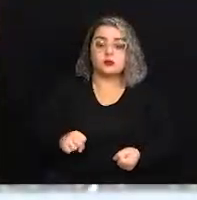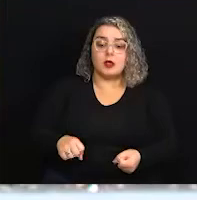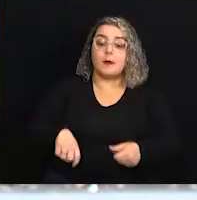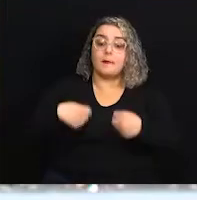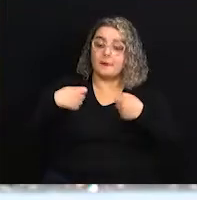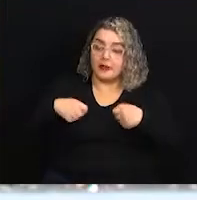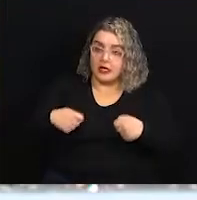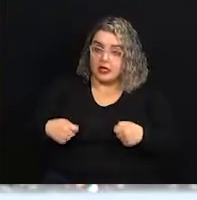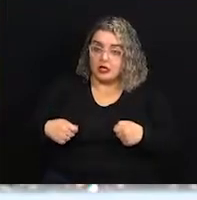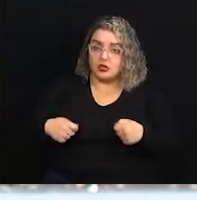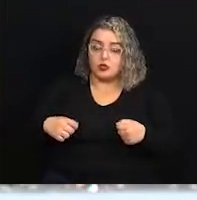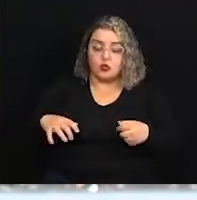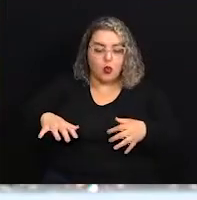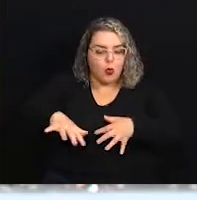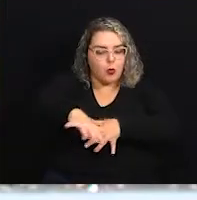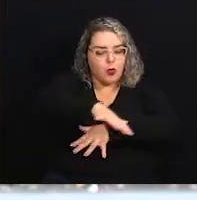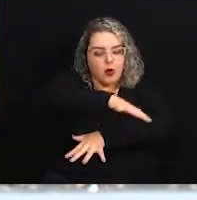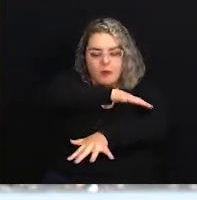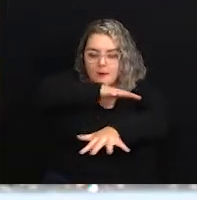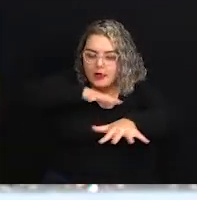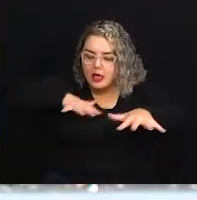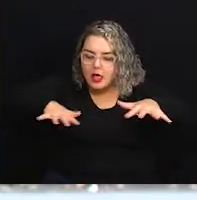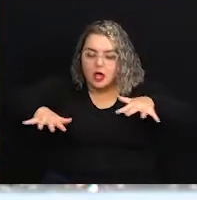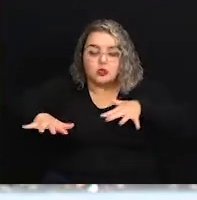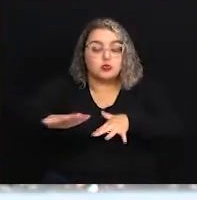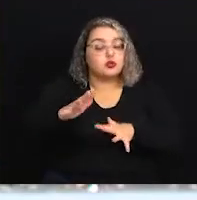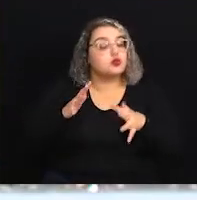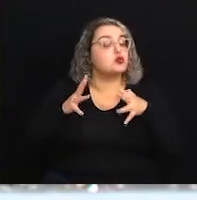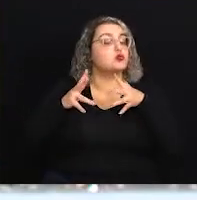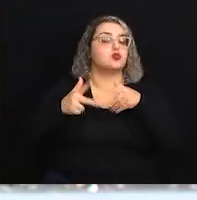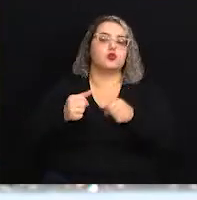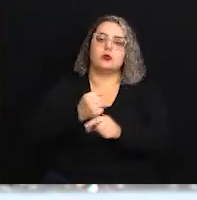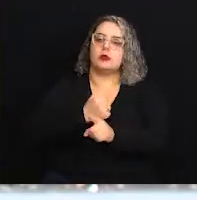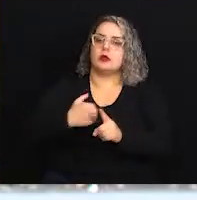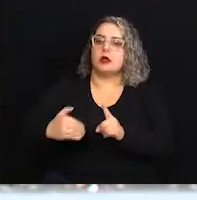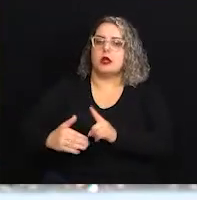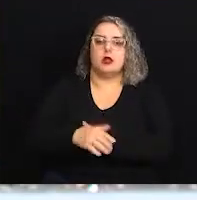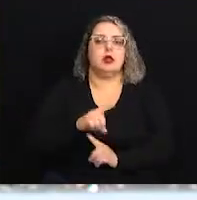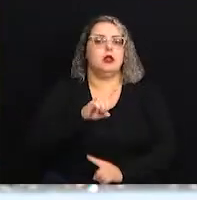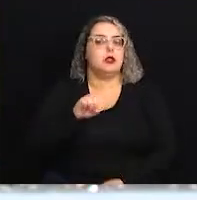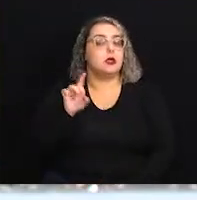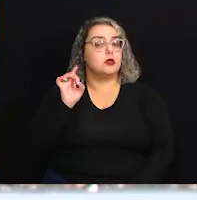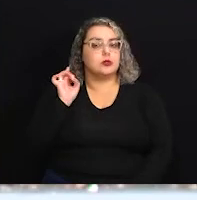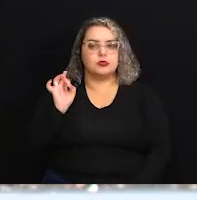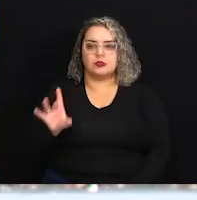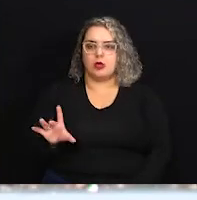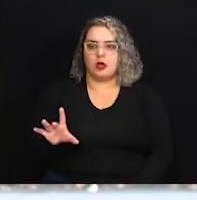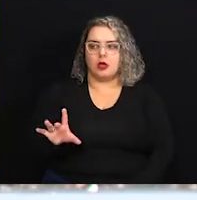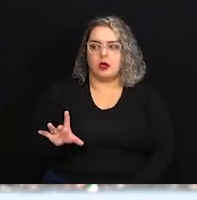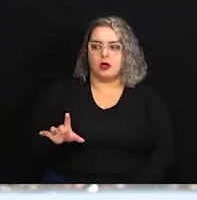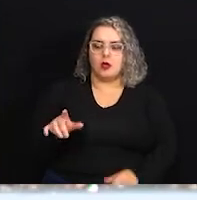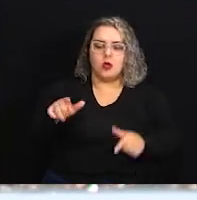Sustentabilidade exige o envolvimento de toda a sociedade, não só